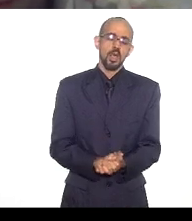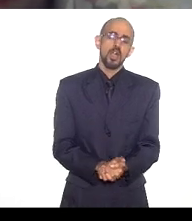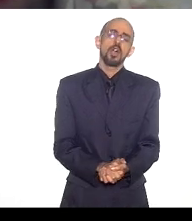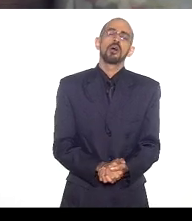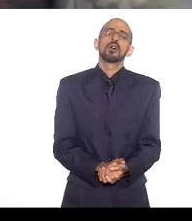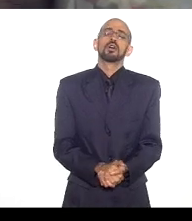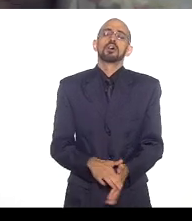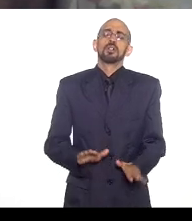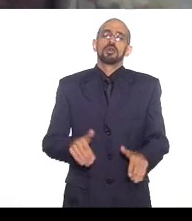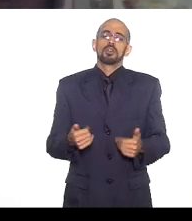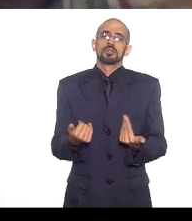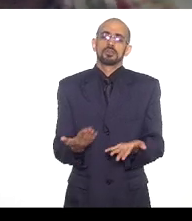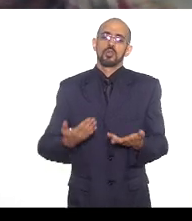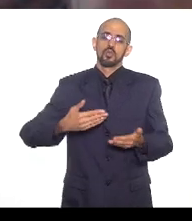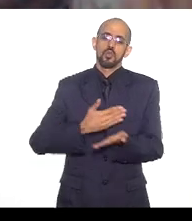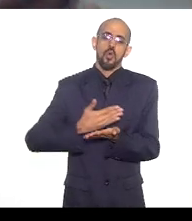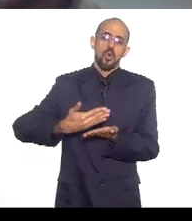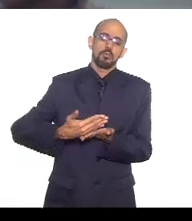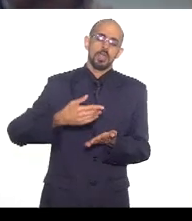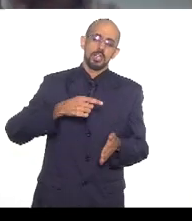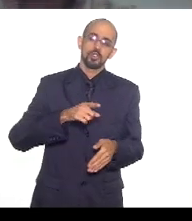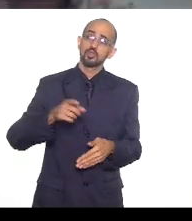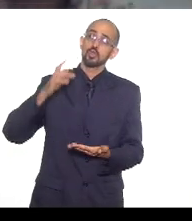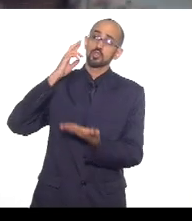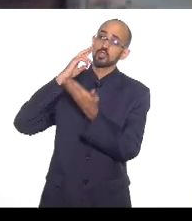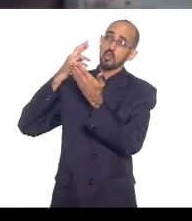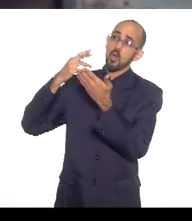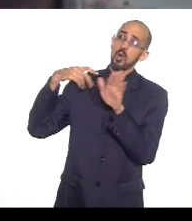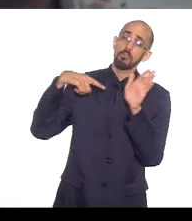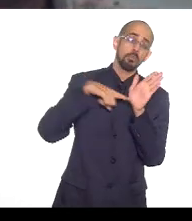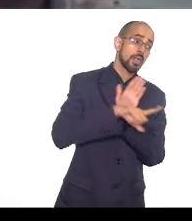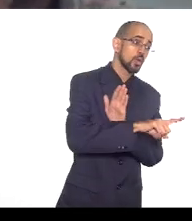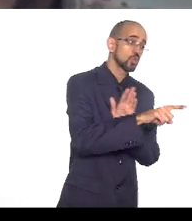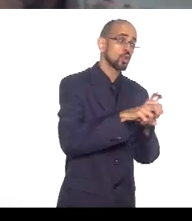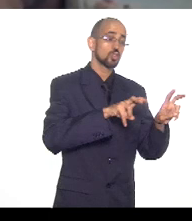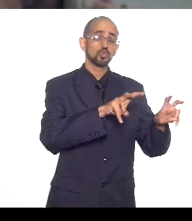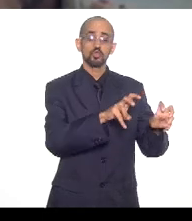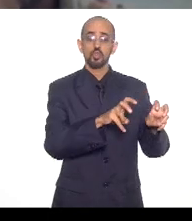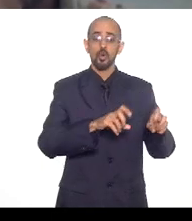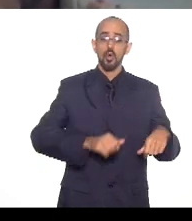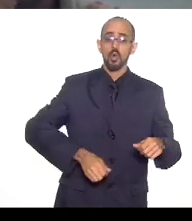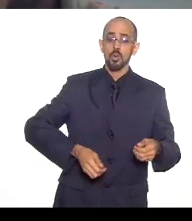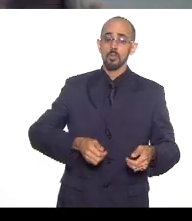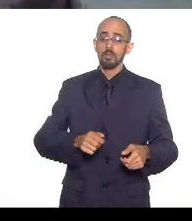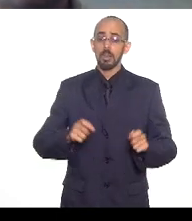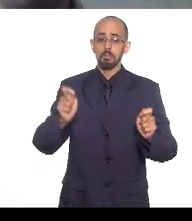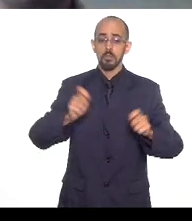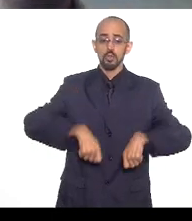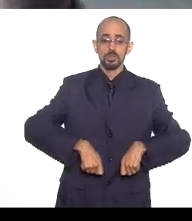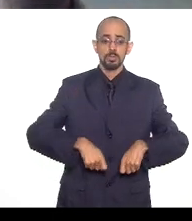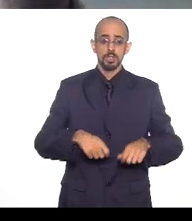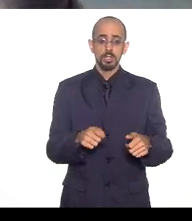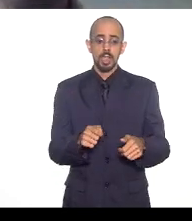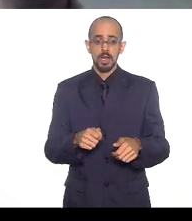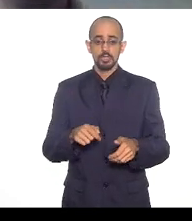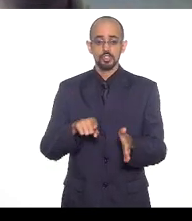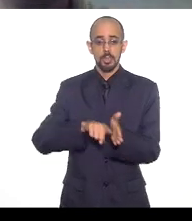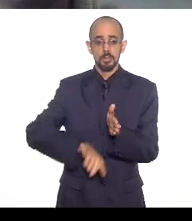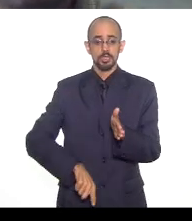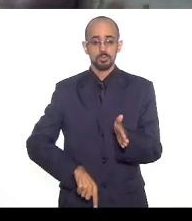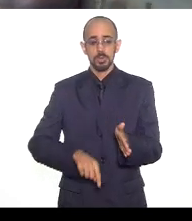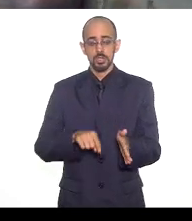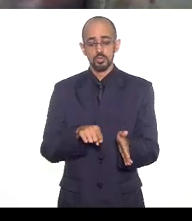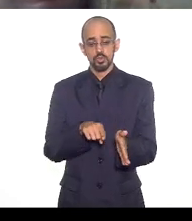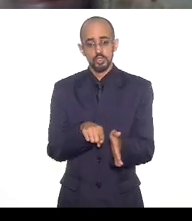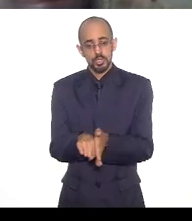dessa sessão, o senhor perguntou sobre a previsibilidade de abatimentos exploratórios.